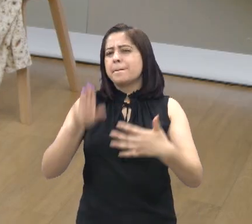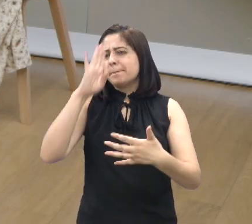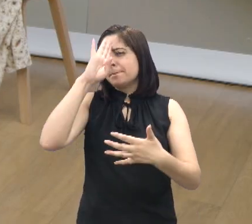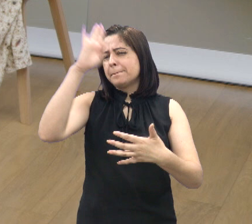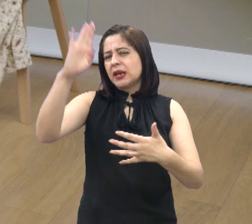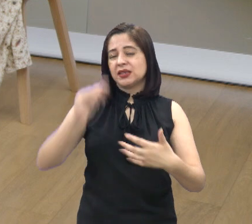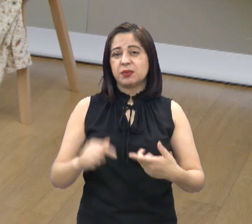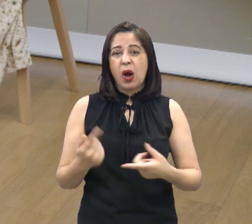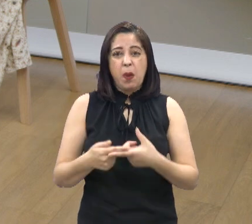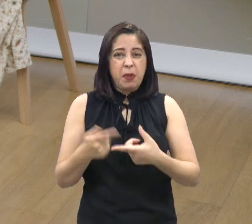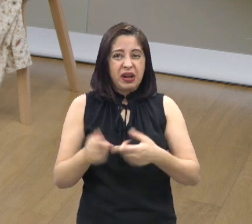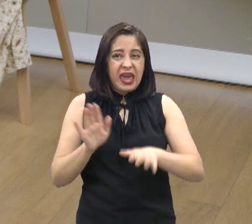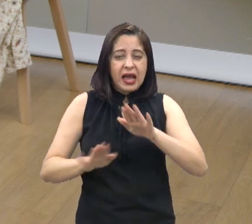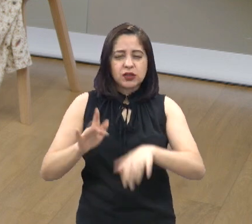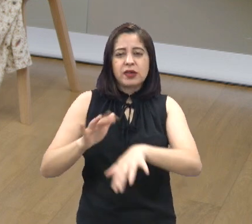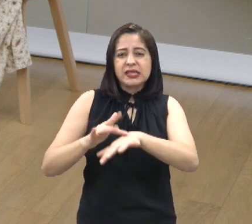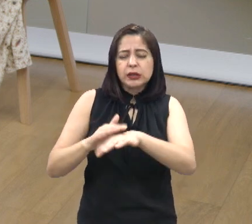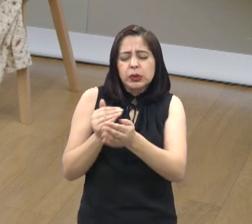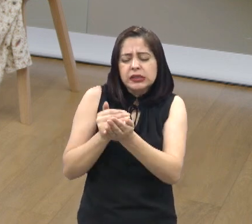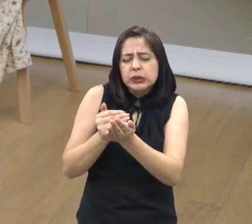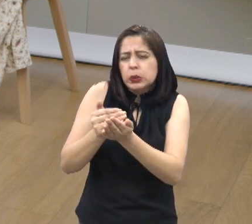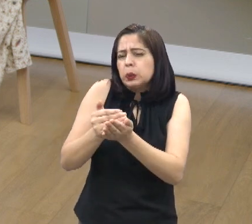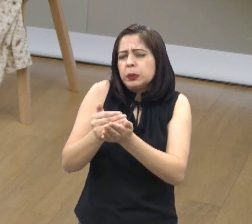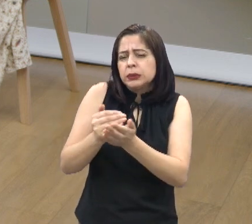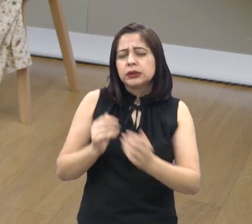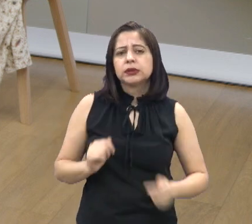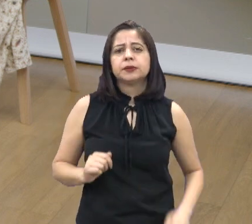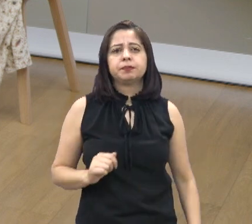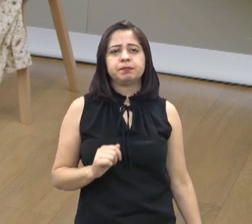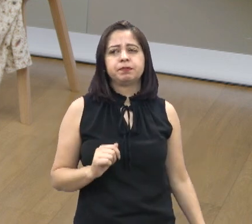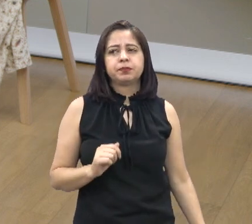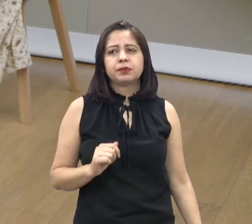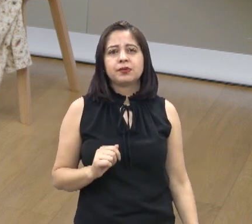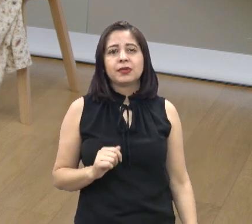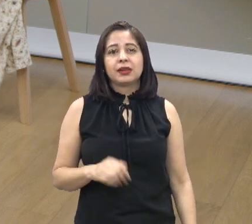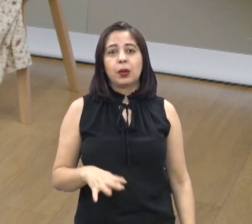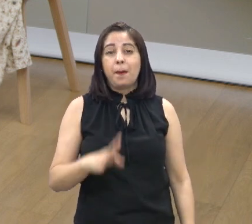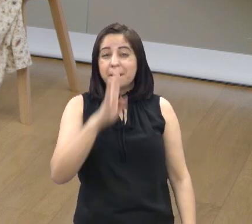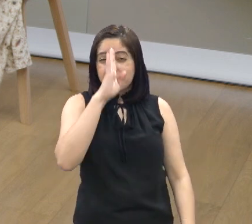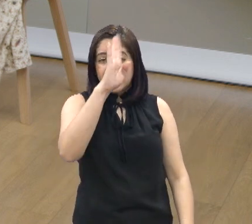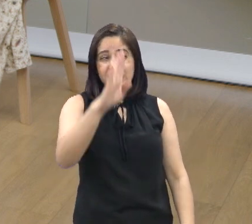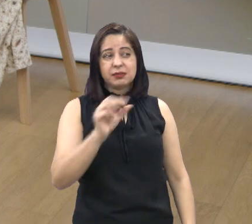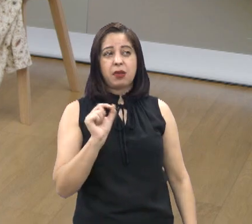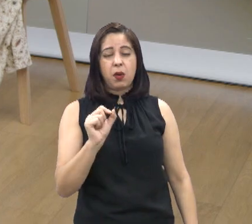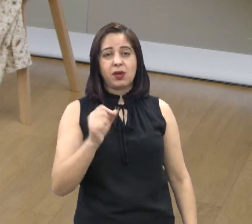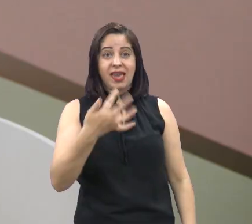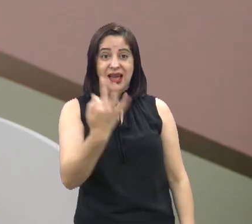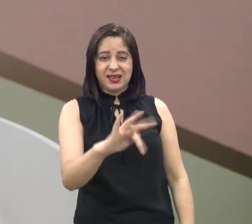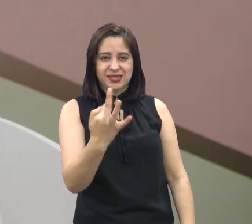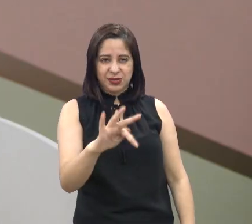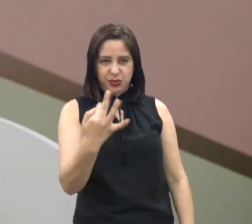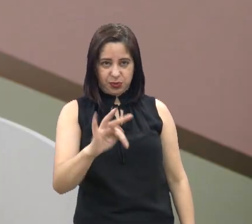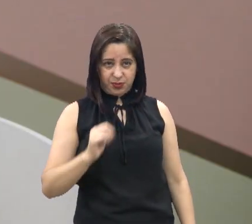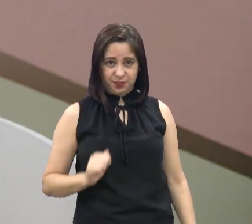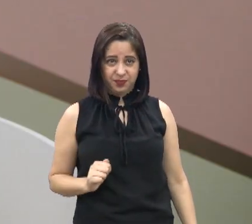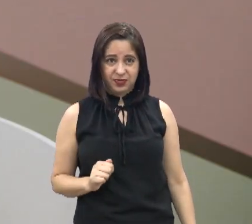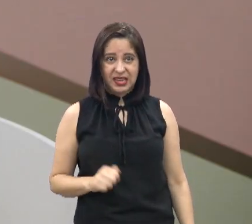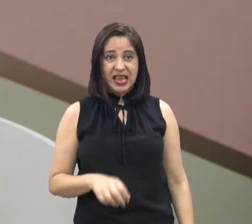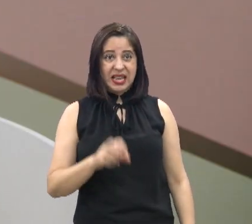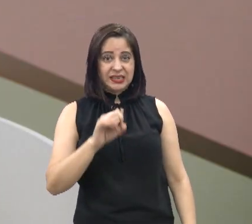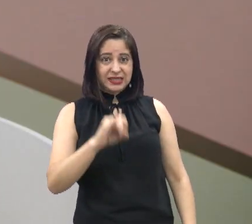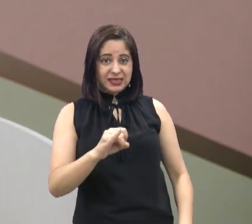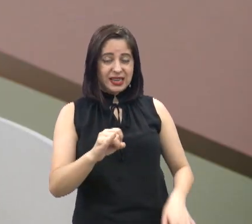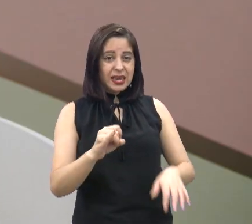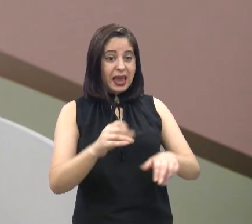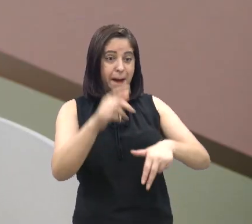começando ali nessas articulações? Então, o principal sintoma que traz o paciente é dor, né? Então, a partir do momento que o paciente começa a ter